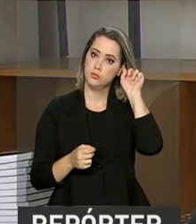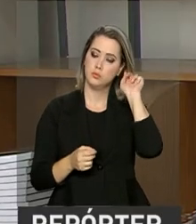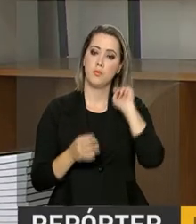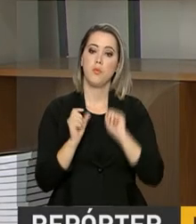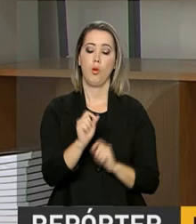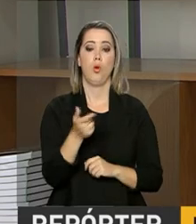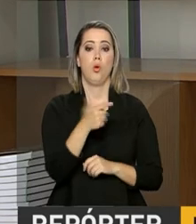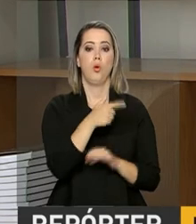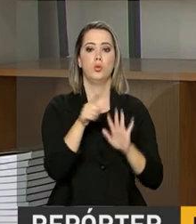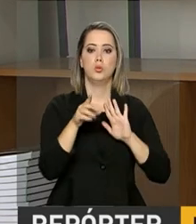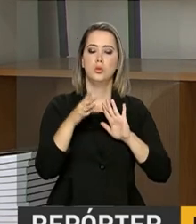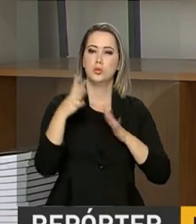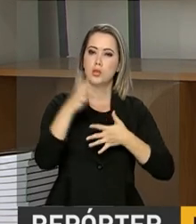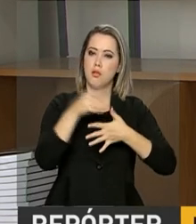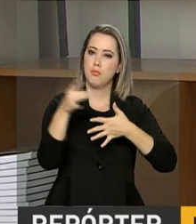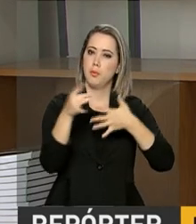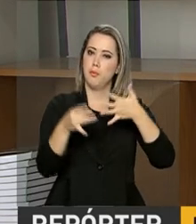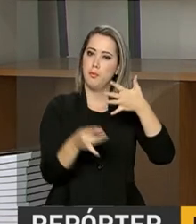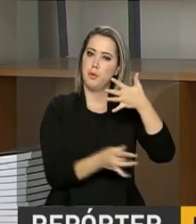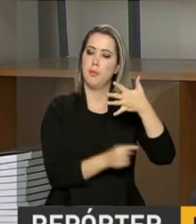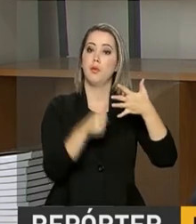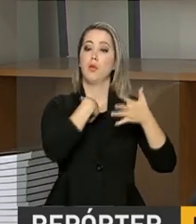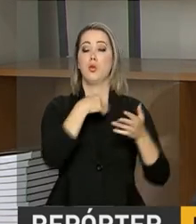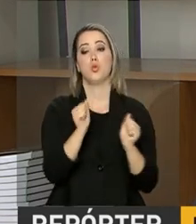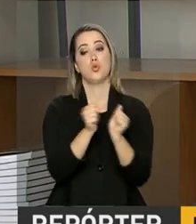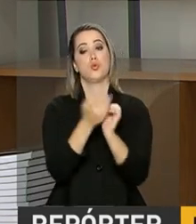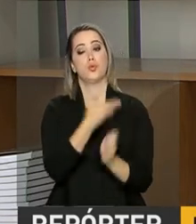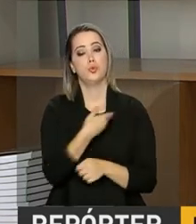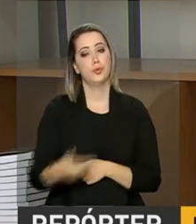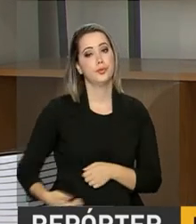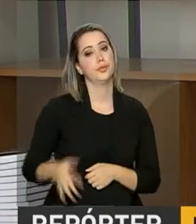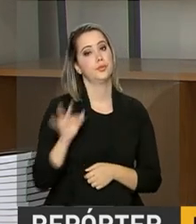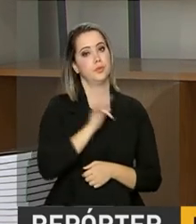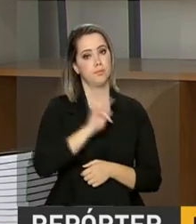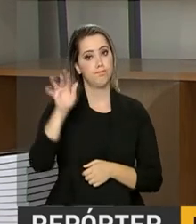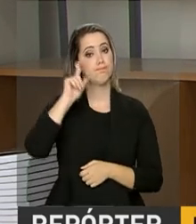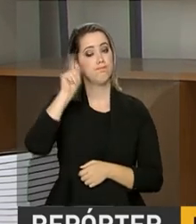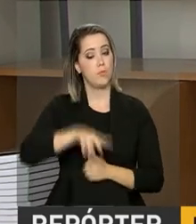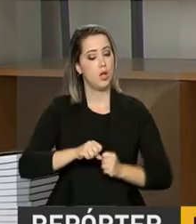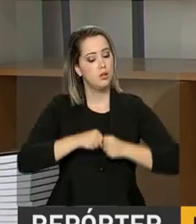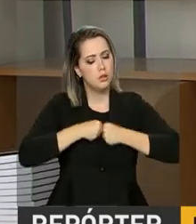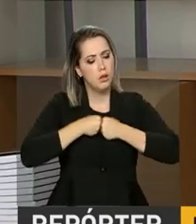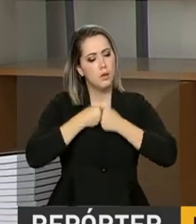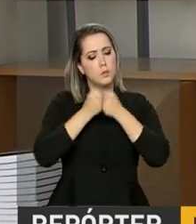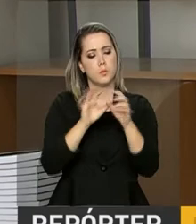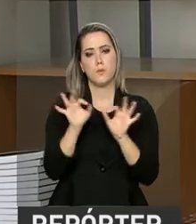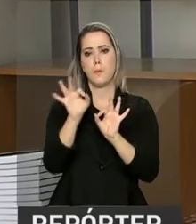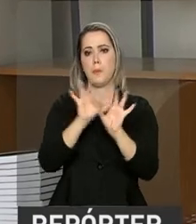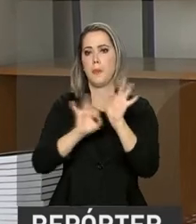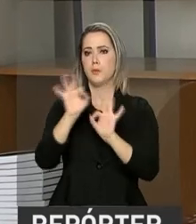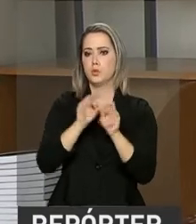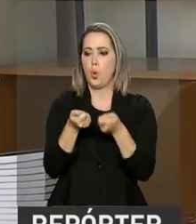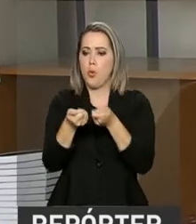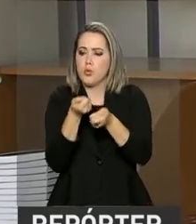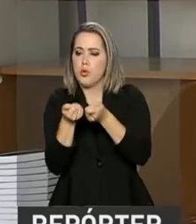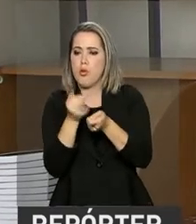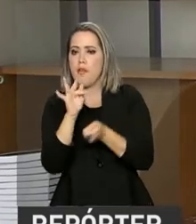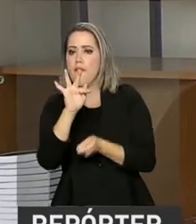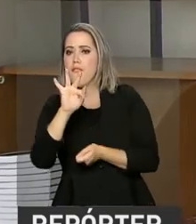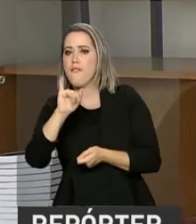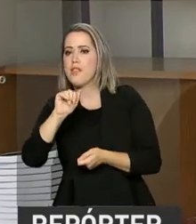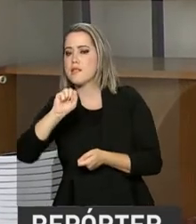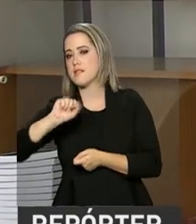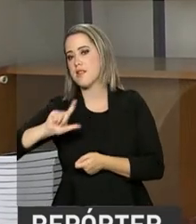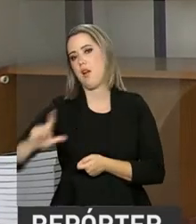foram negociadas com o governo federal e que fazem parte de um esforço de ajuste fiscal maior. É claro